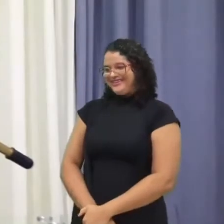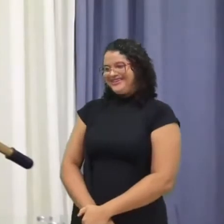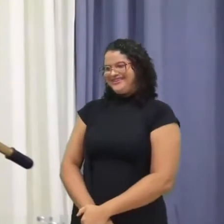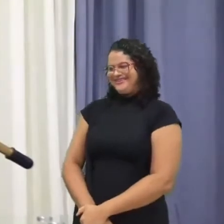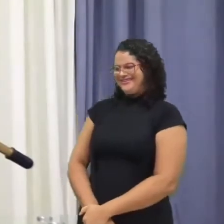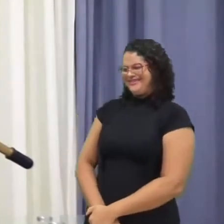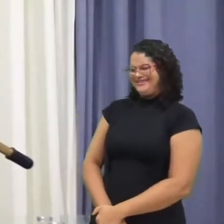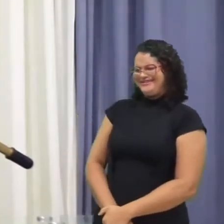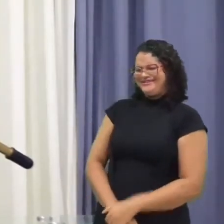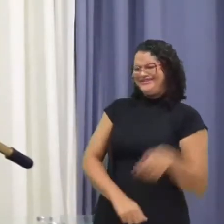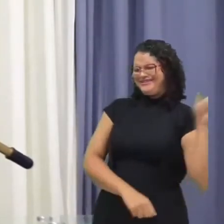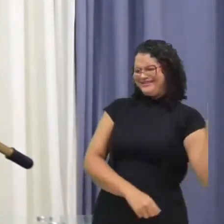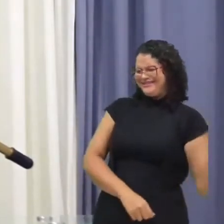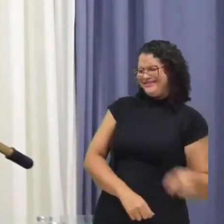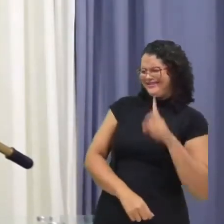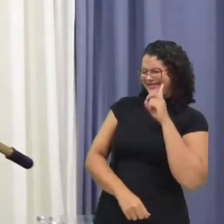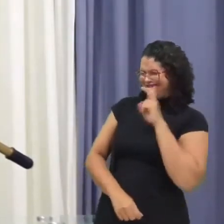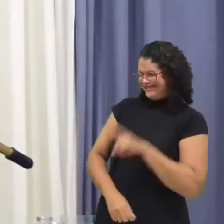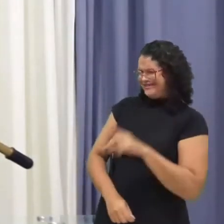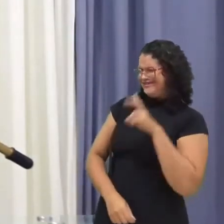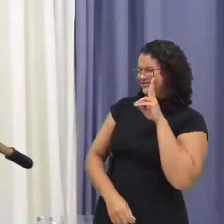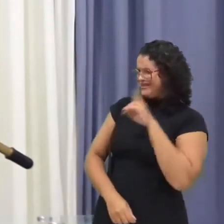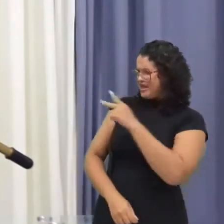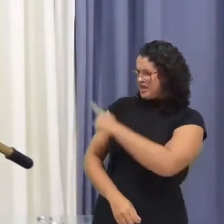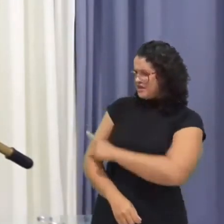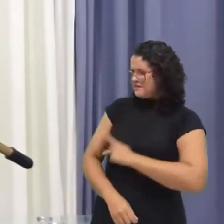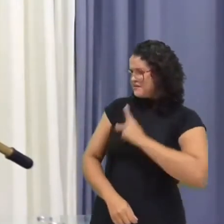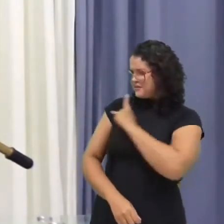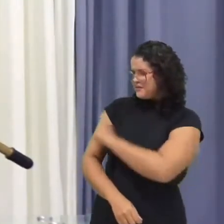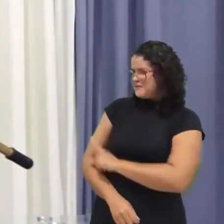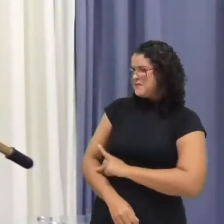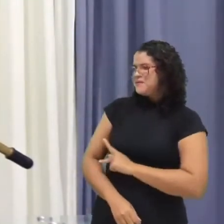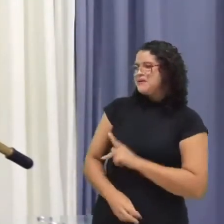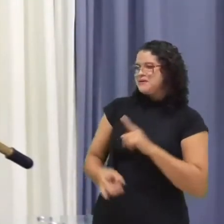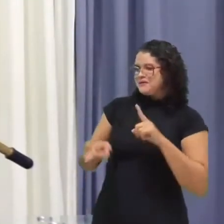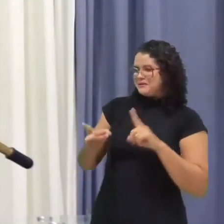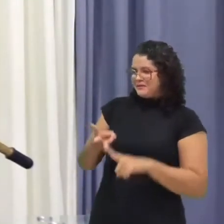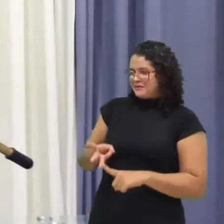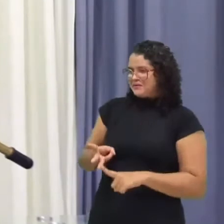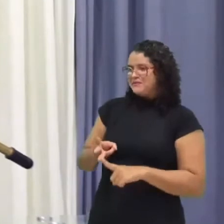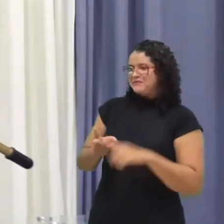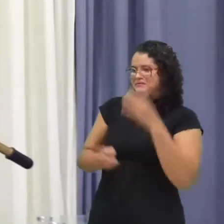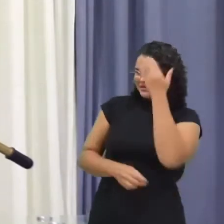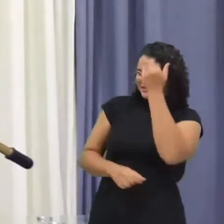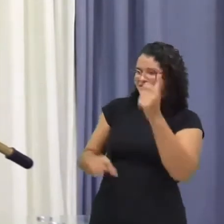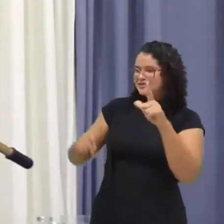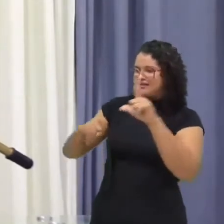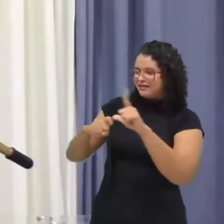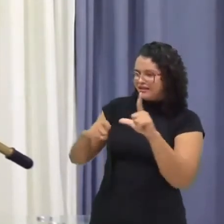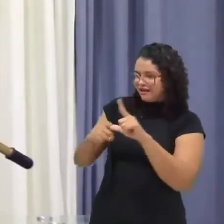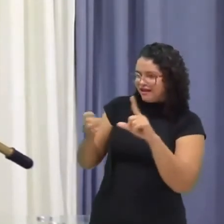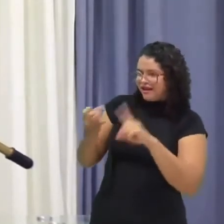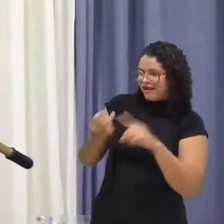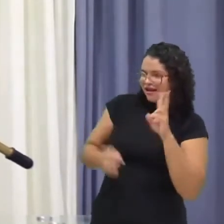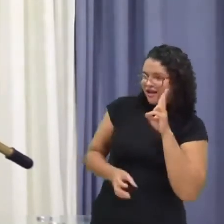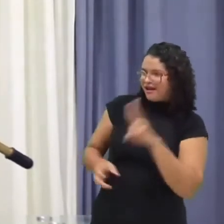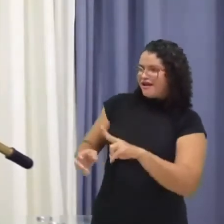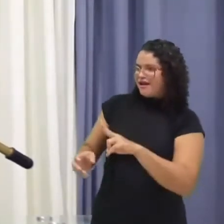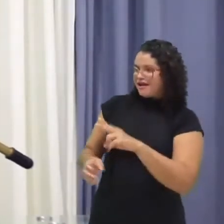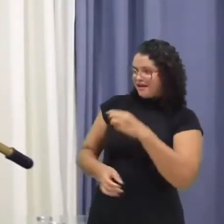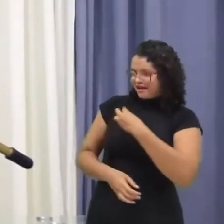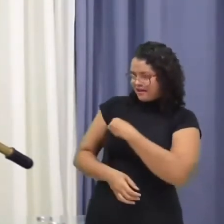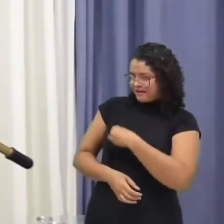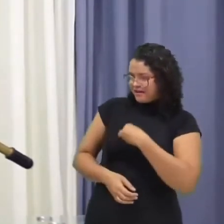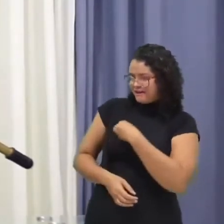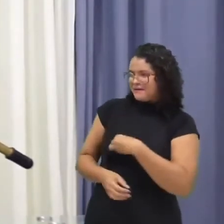que você olhar Paulo, você vai saber que é Paulo. Na hora que você olhar Lucas, vai saber que é Lucas. Na hora que você olhar Mateus, vai saber que é